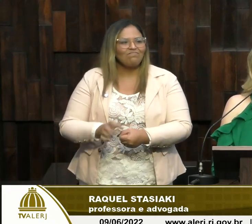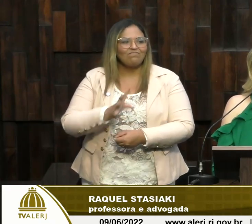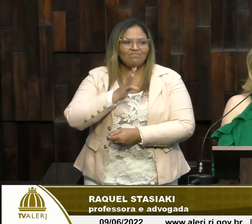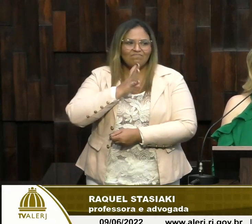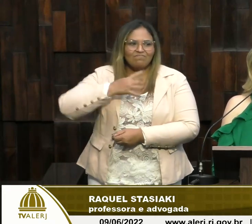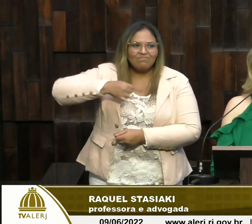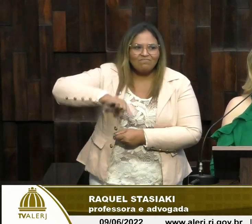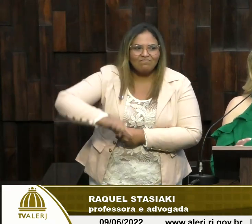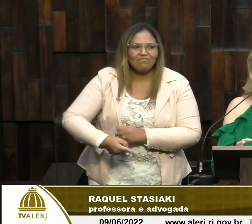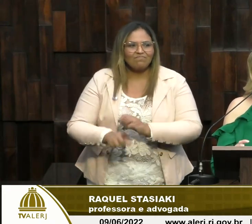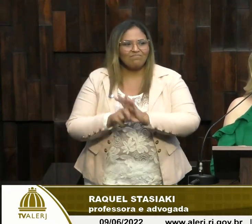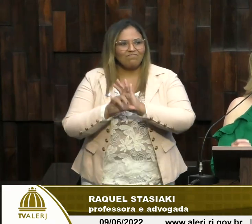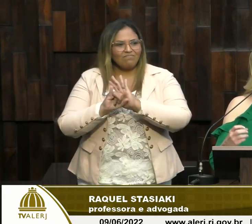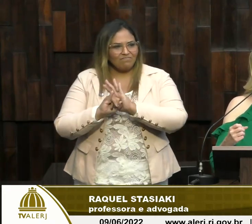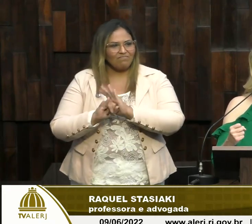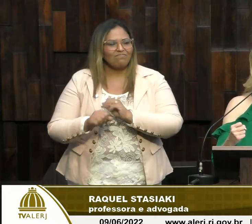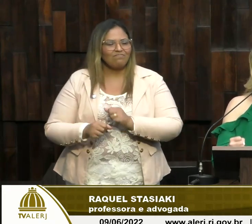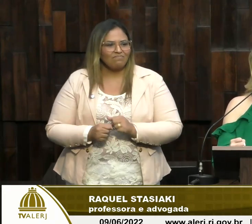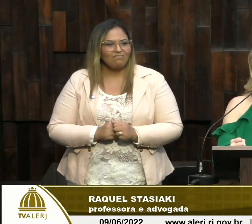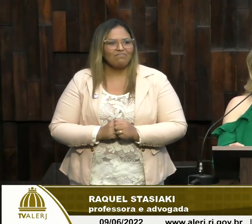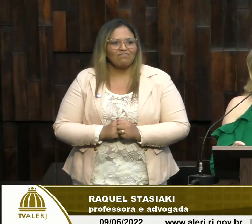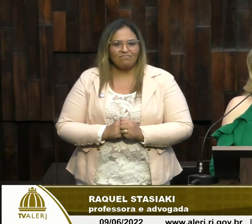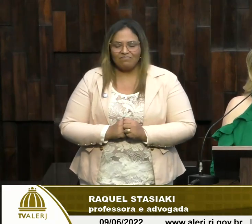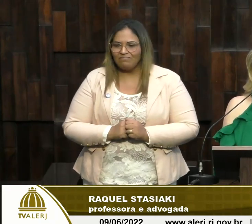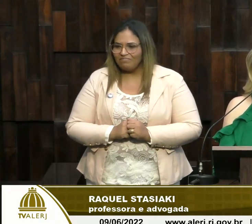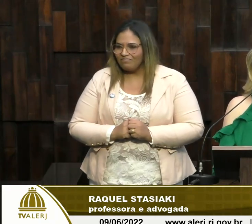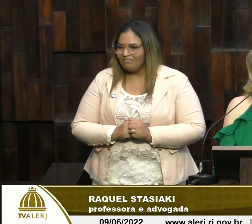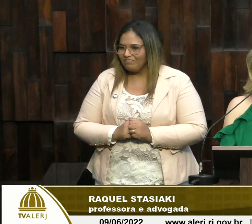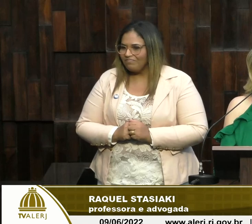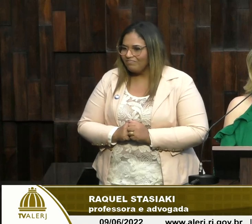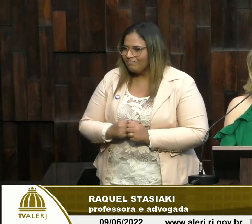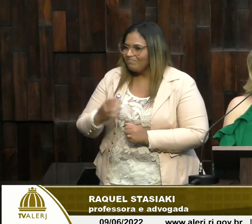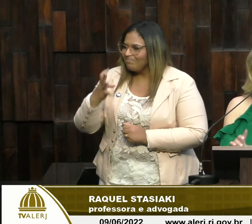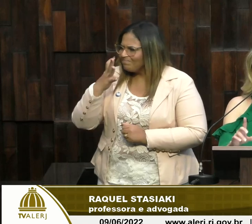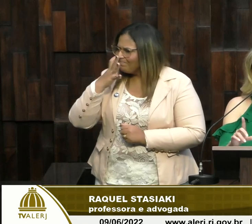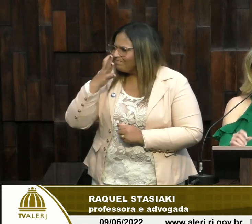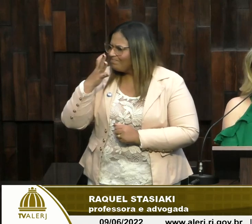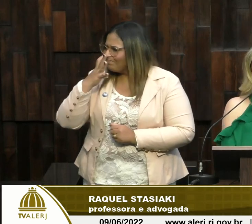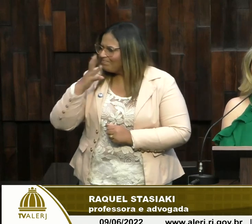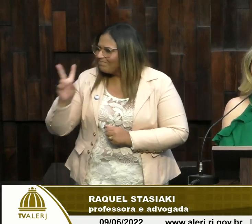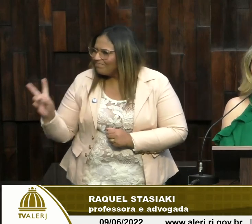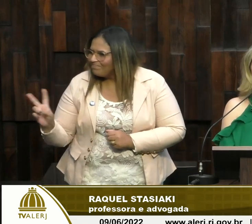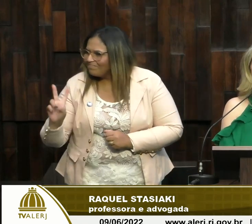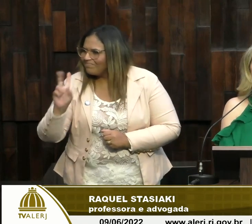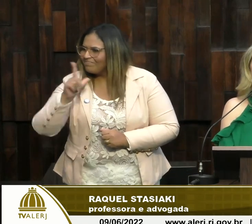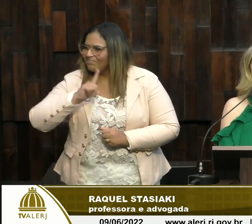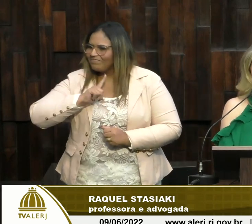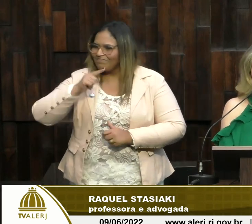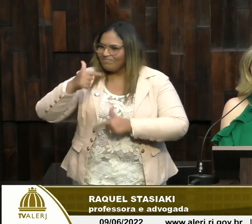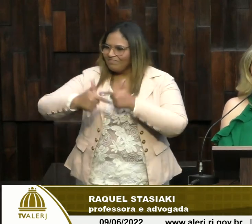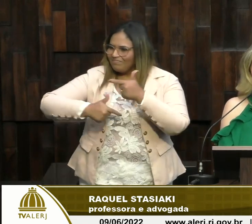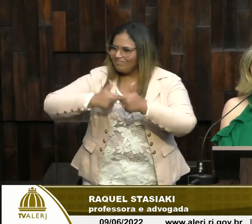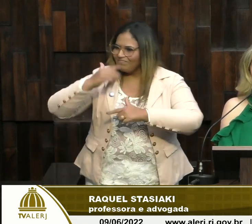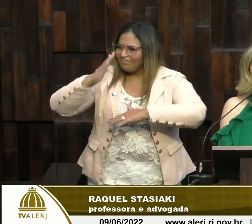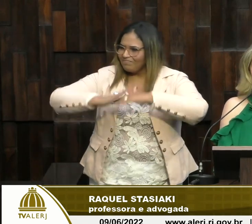conhecem a legislação e que têm apreço por seu cargo público, dificilmente se corromperão, tá? Então,